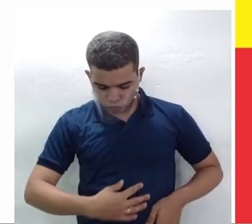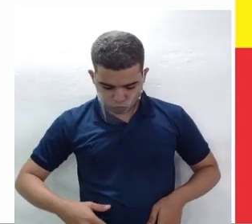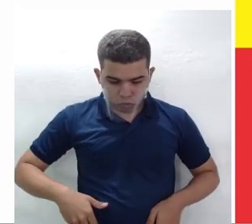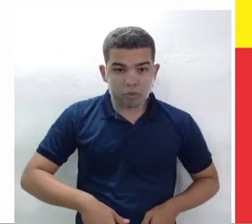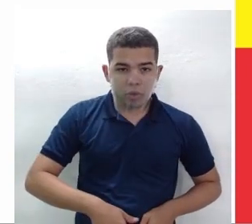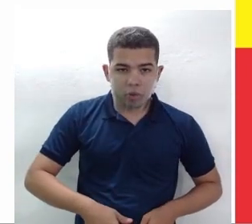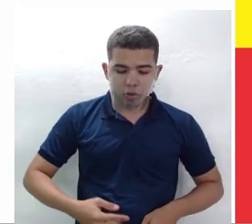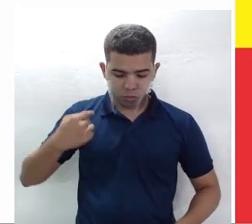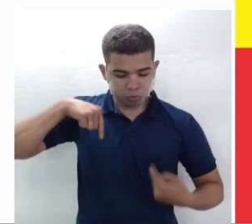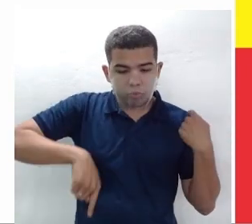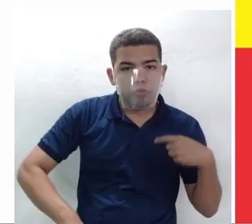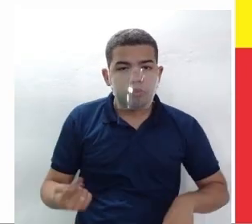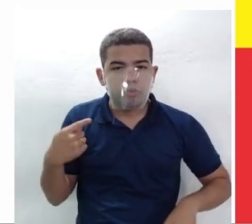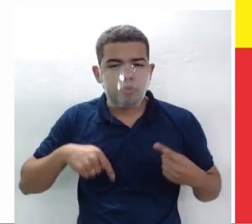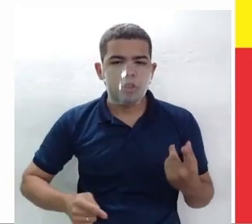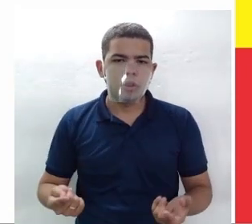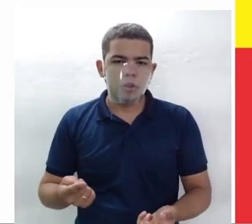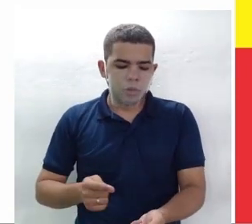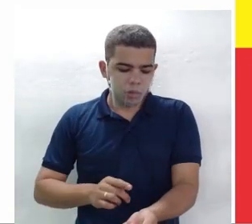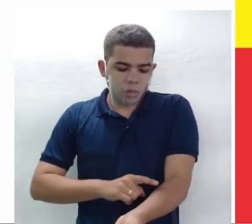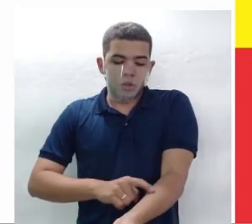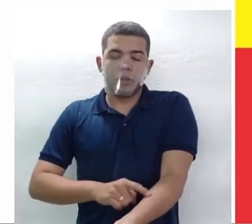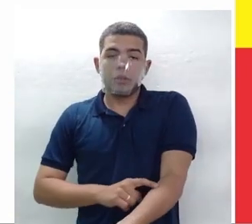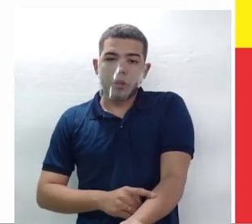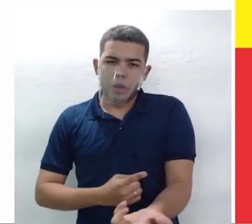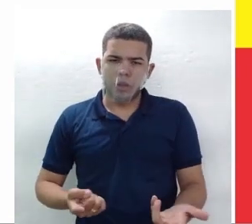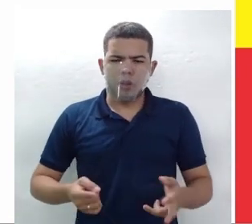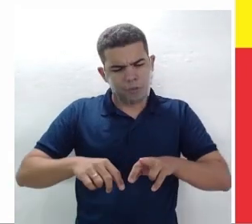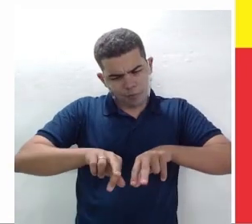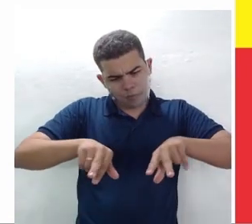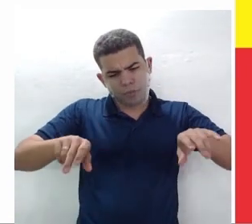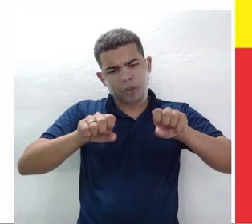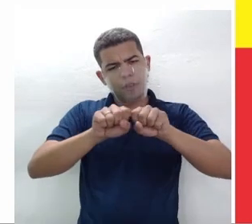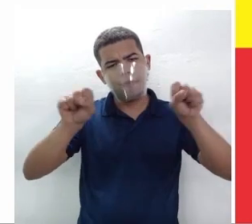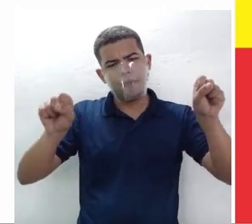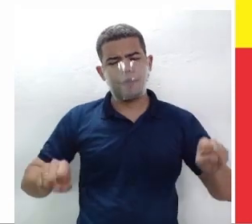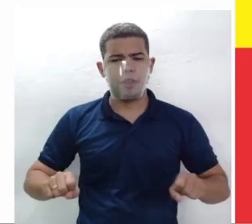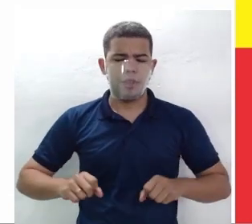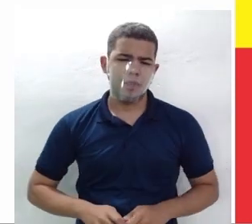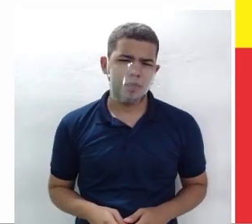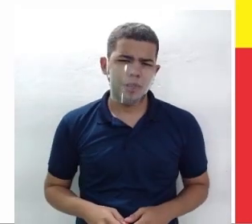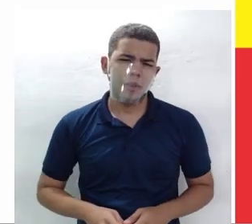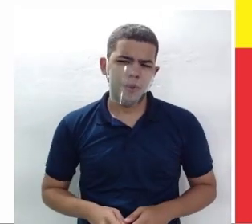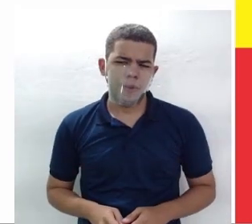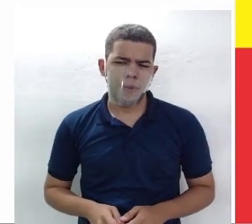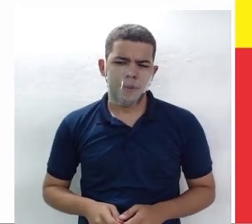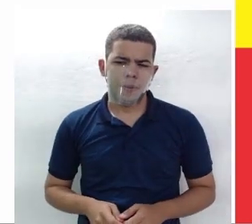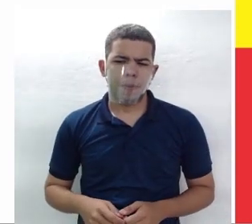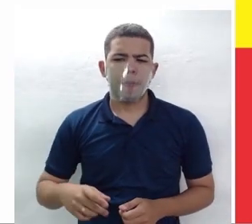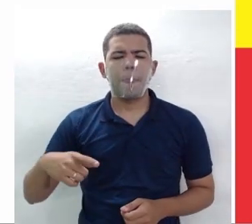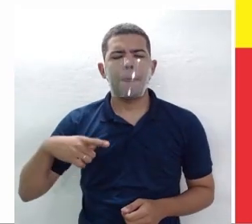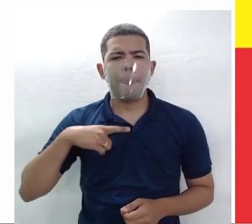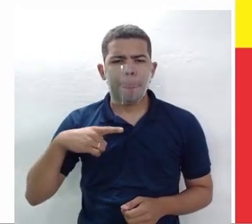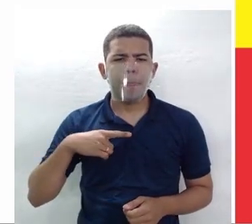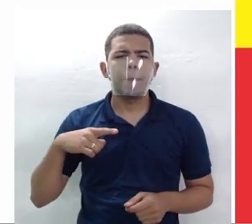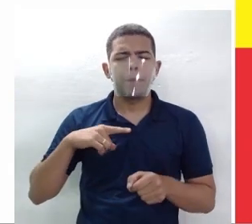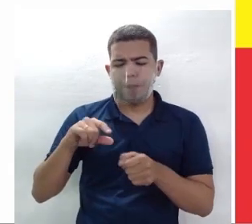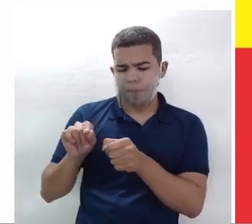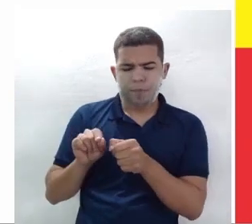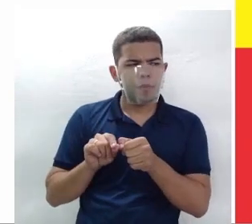circulatório, sistema nervoso central. Então, esses sistemas aí, eles vão ser